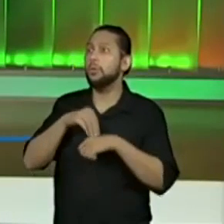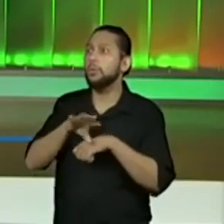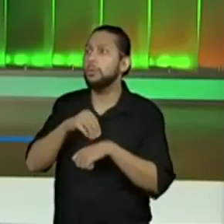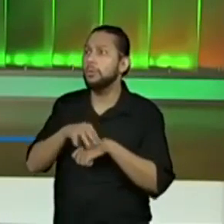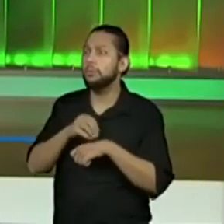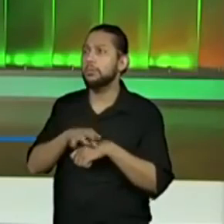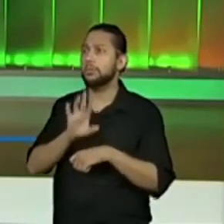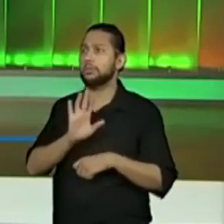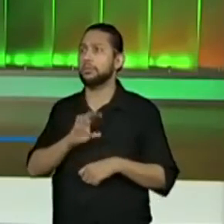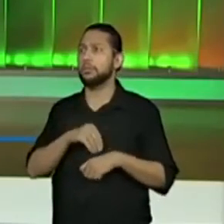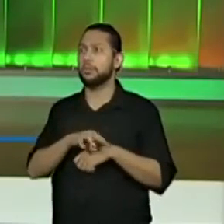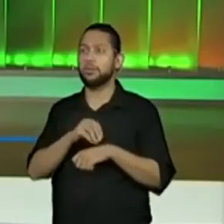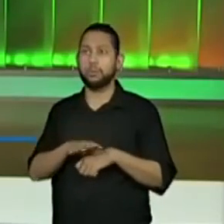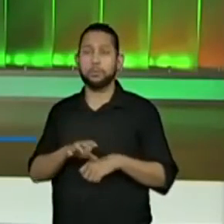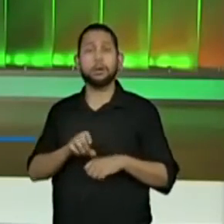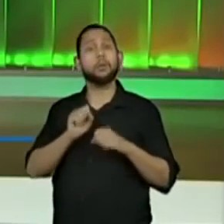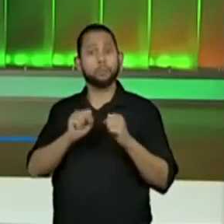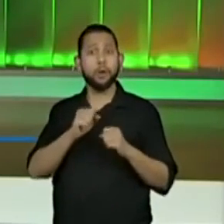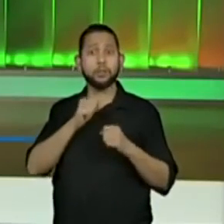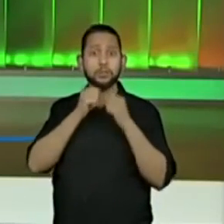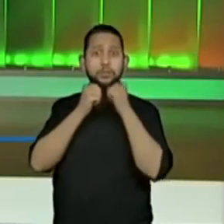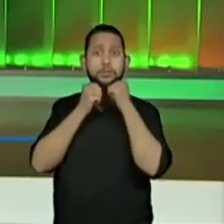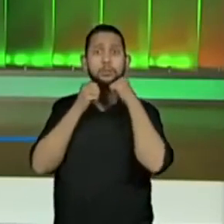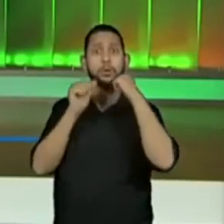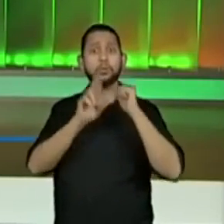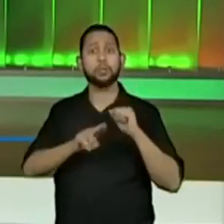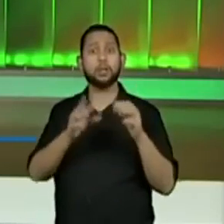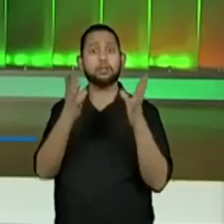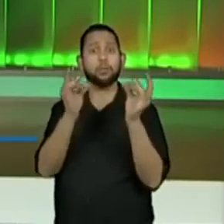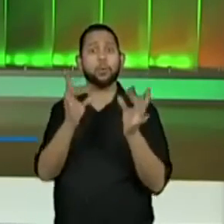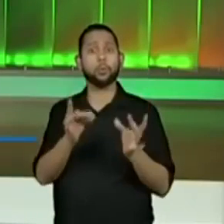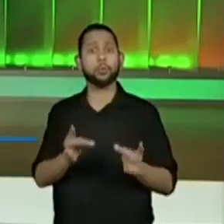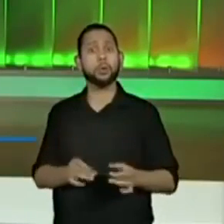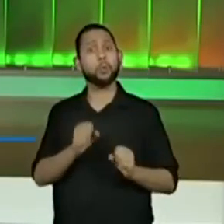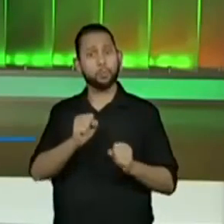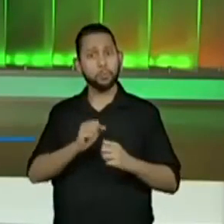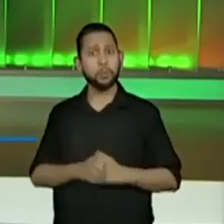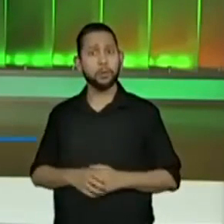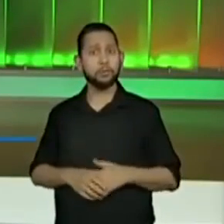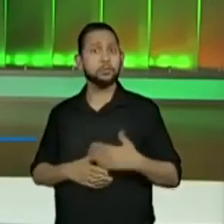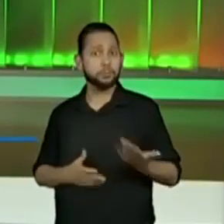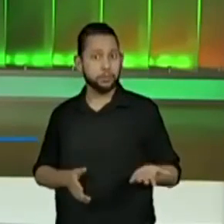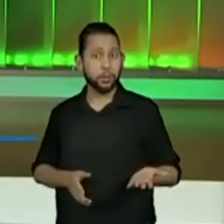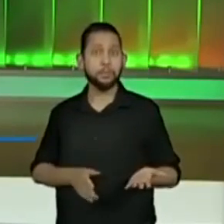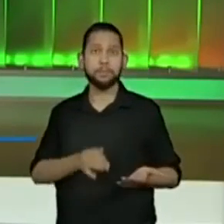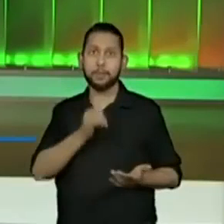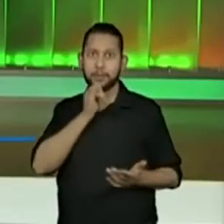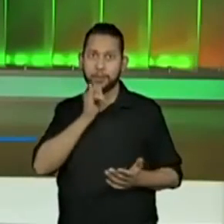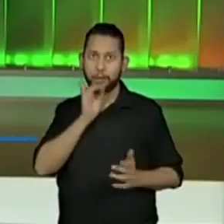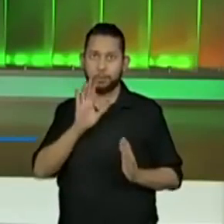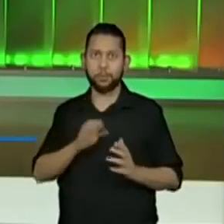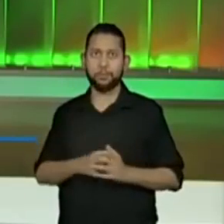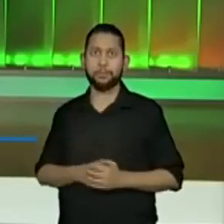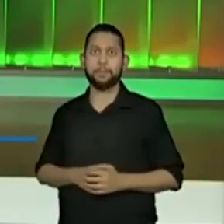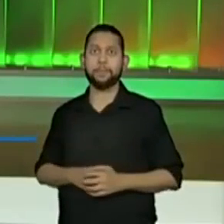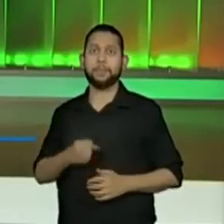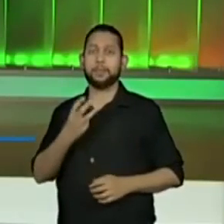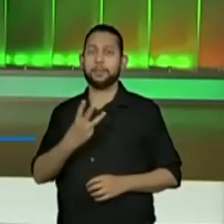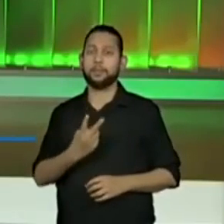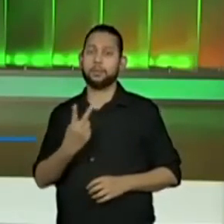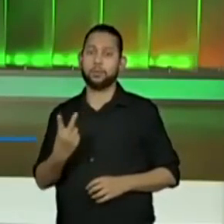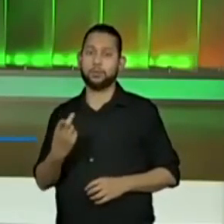de estratégia aqui ó por decomposição a professora tá falando então vamos fazer assim ó